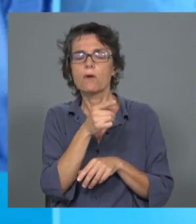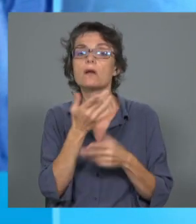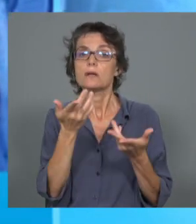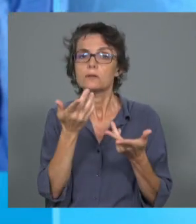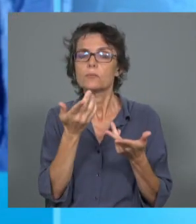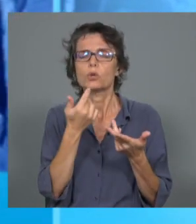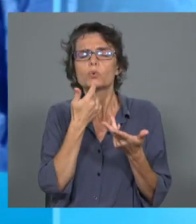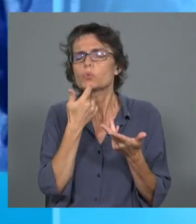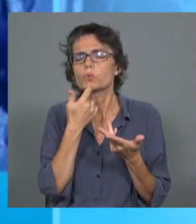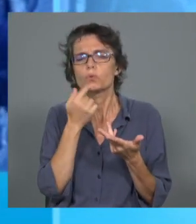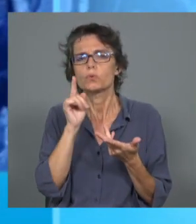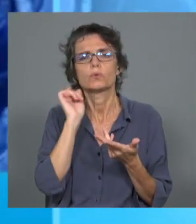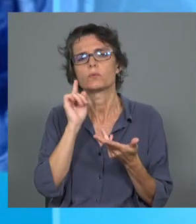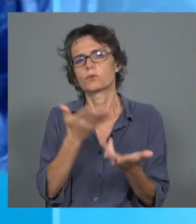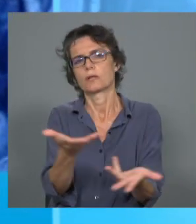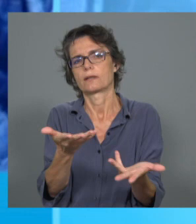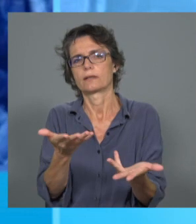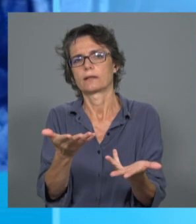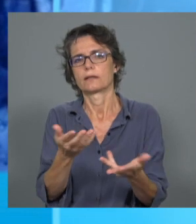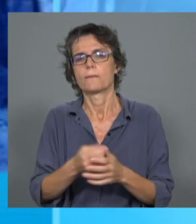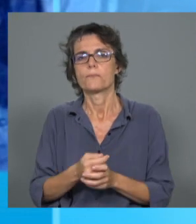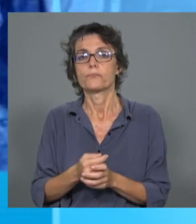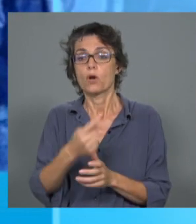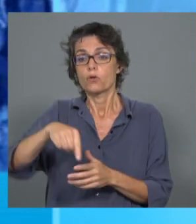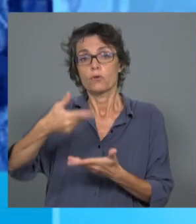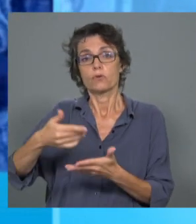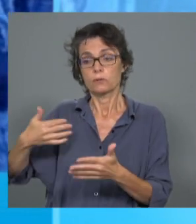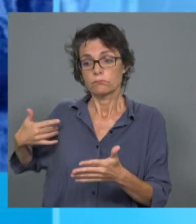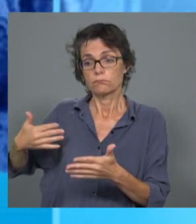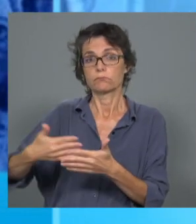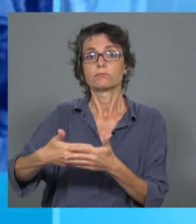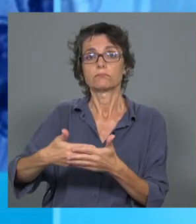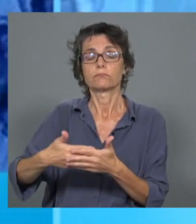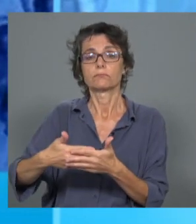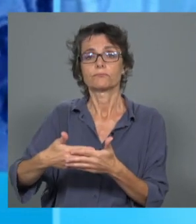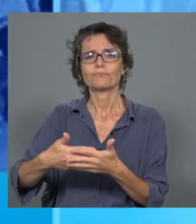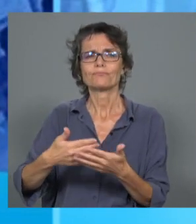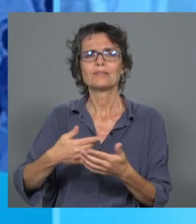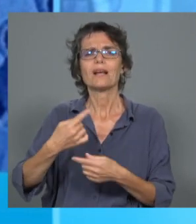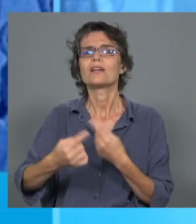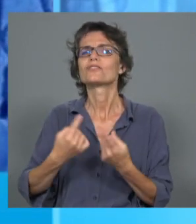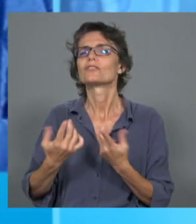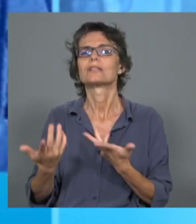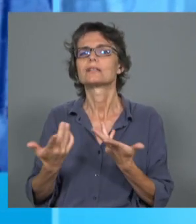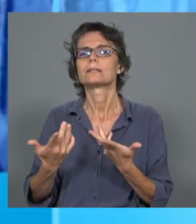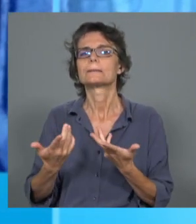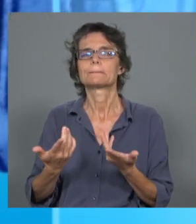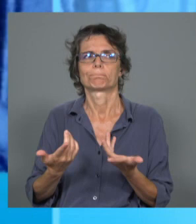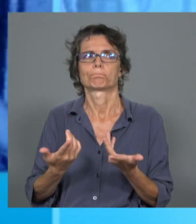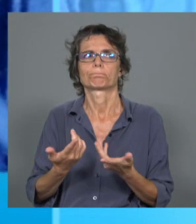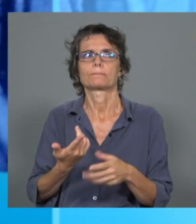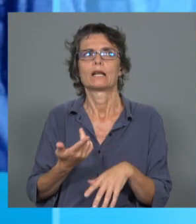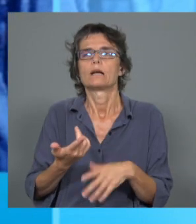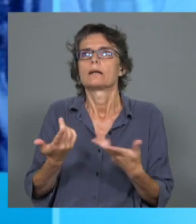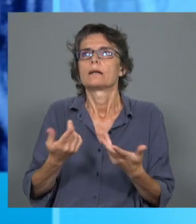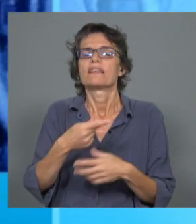são importantes. Eu julgo que vivemos numa era de exagero na questão do entretenimento.